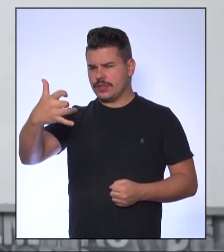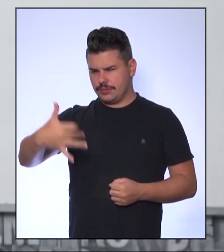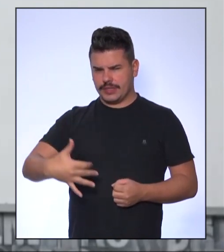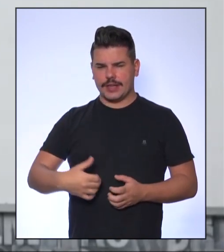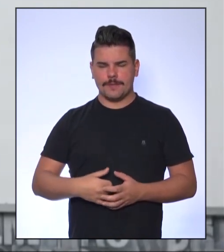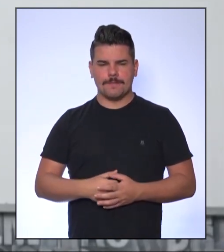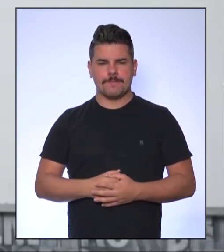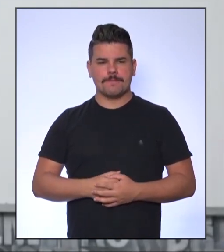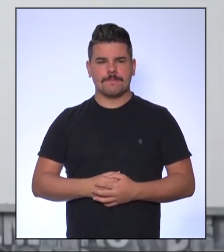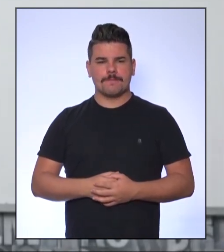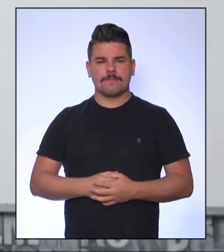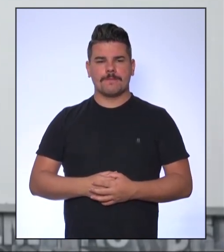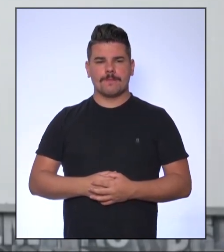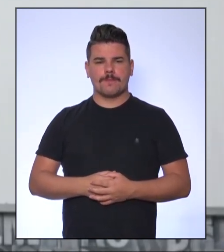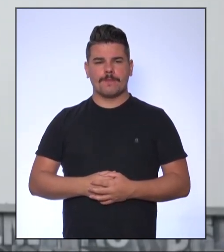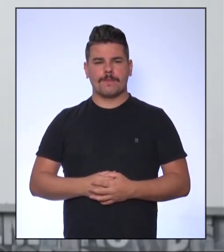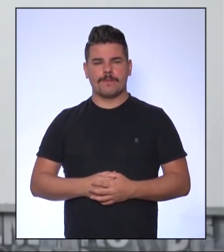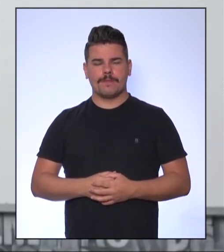que